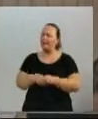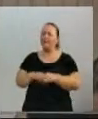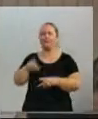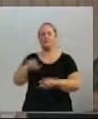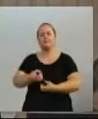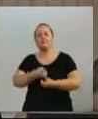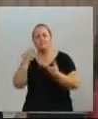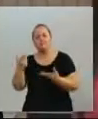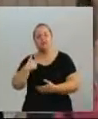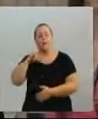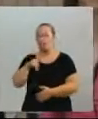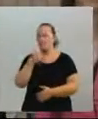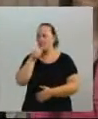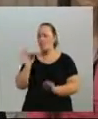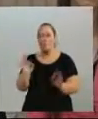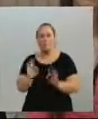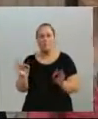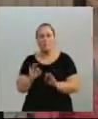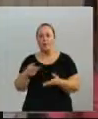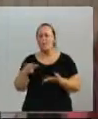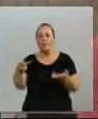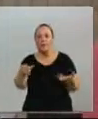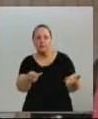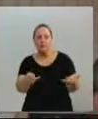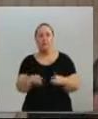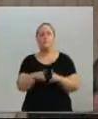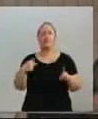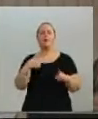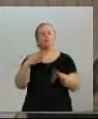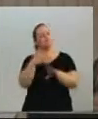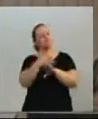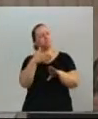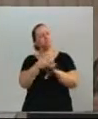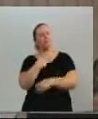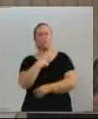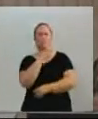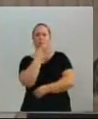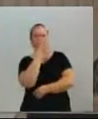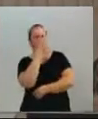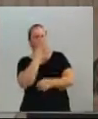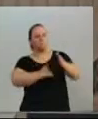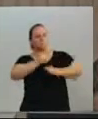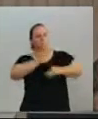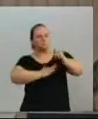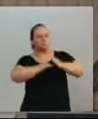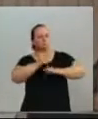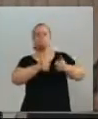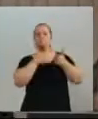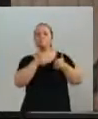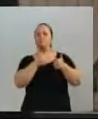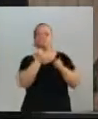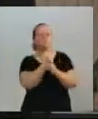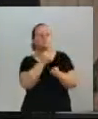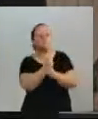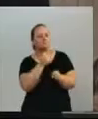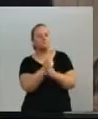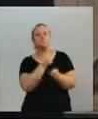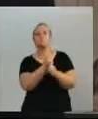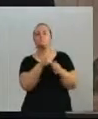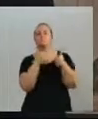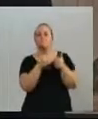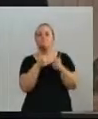essa visita, mas passo por ali e vejo que a obra está em pleno vapor, né? Com poucas obras